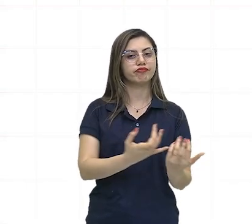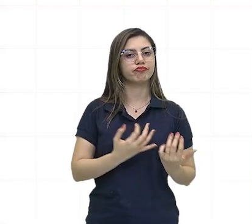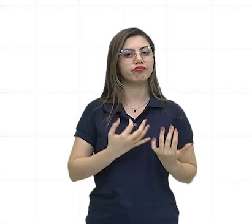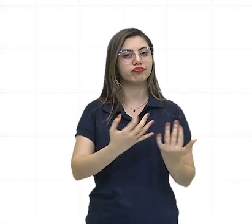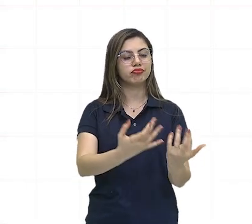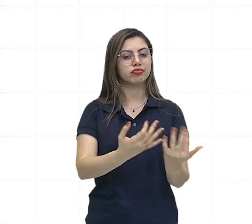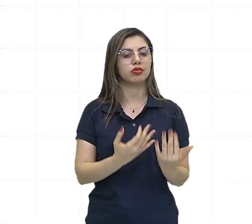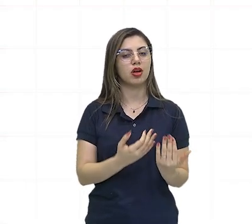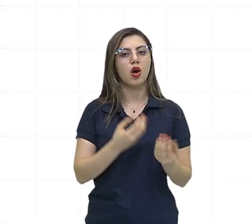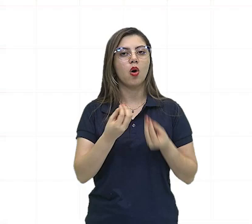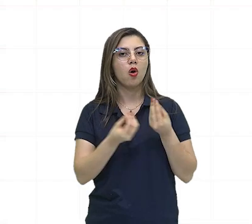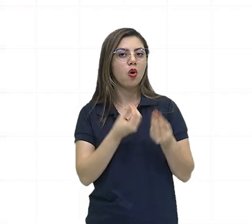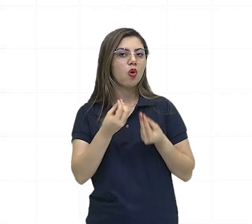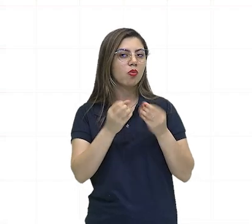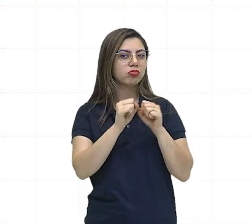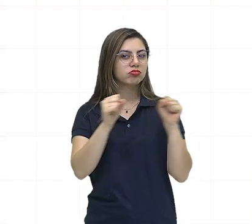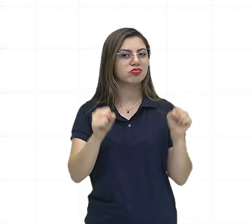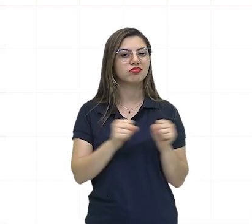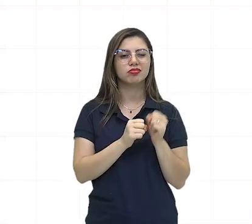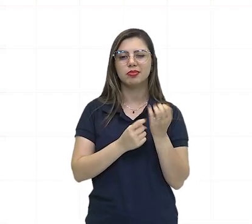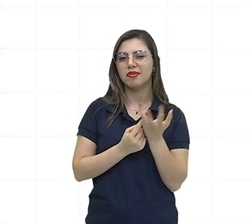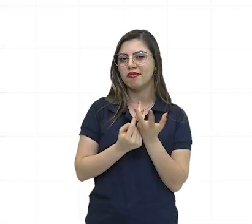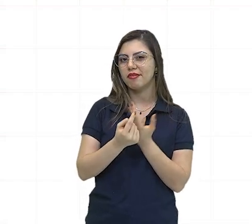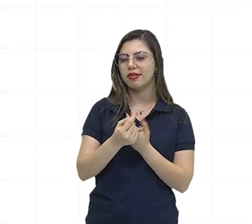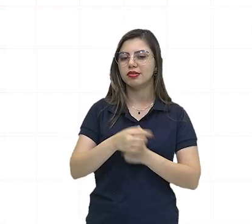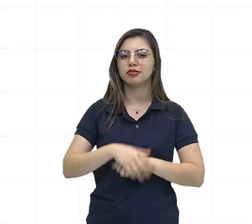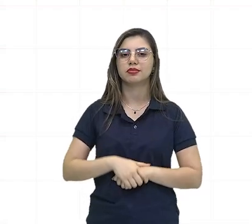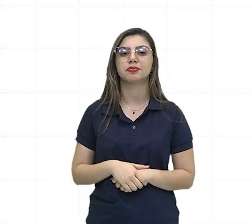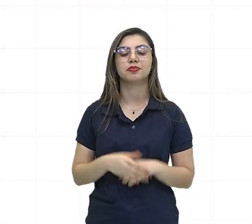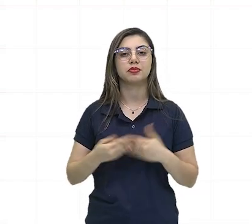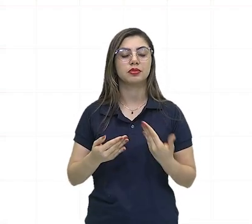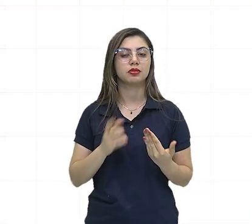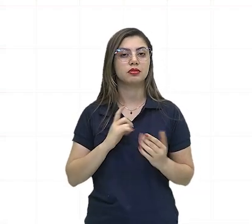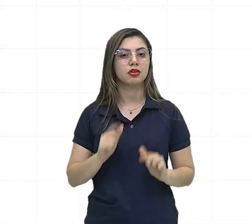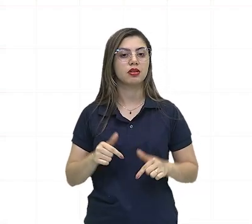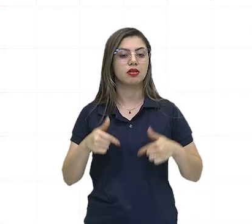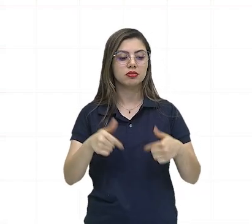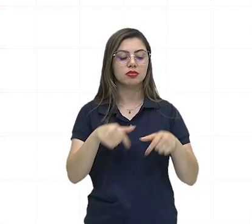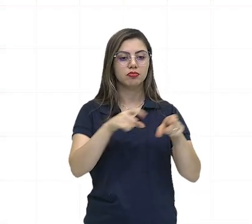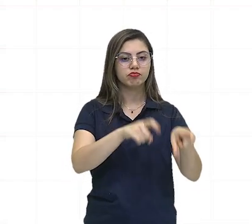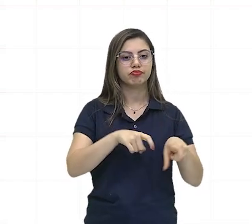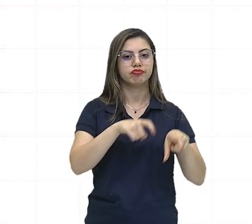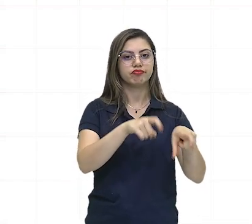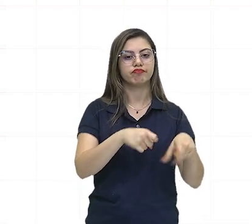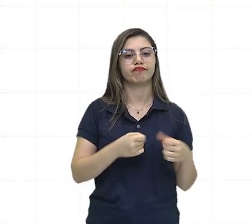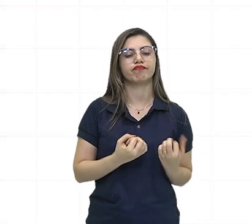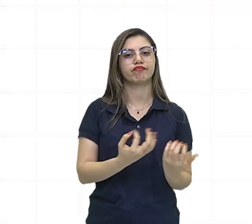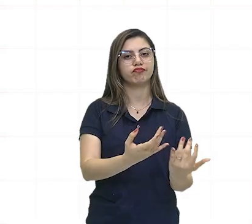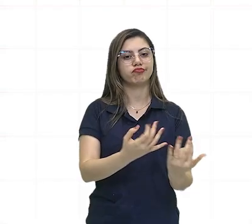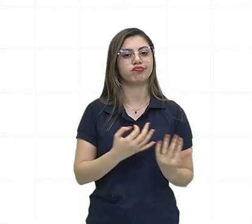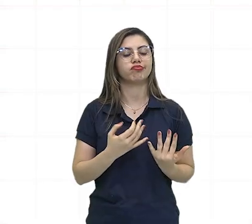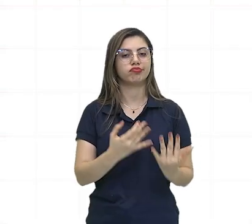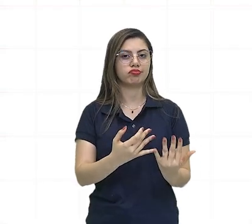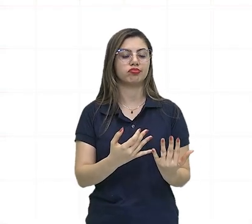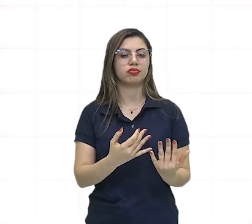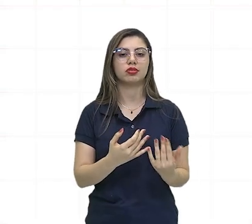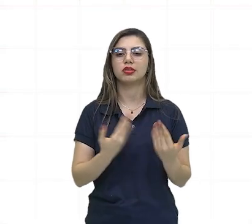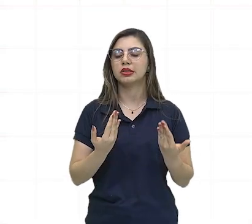desenvolvem dentro desses sistemas. Então, as atividades agrícolas, elas envolvem